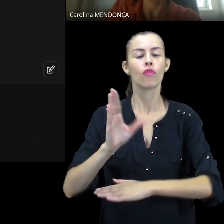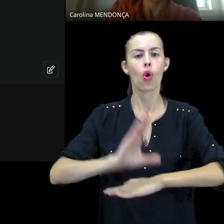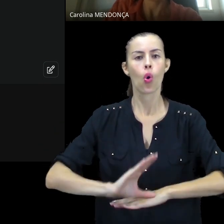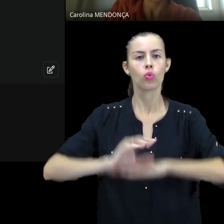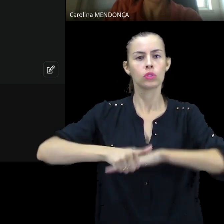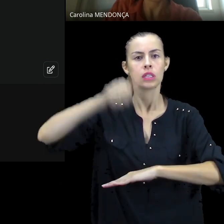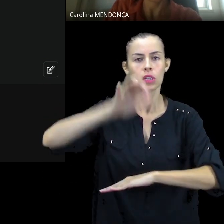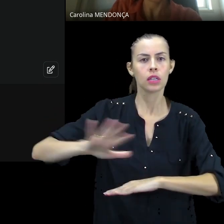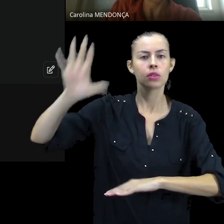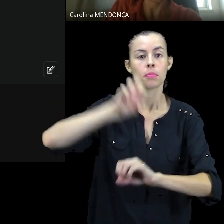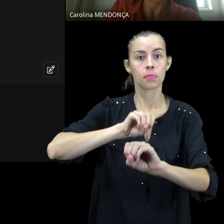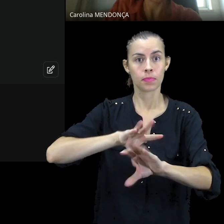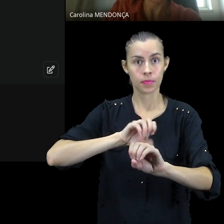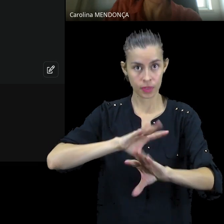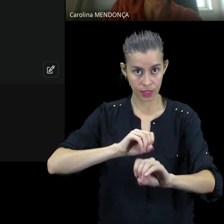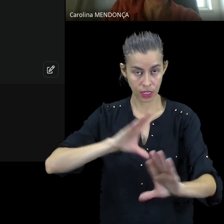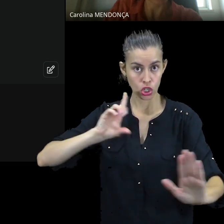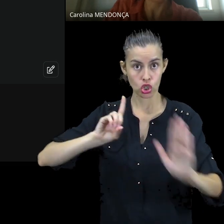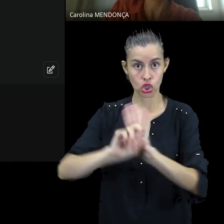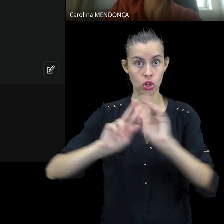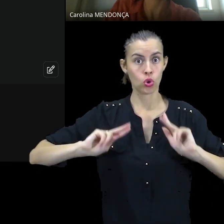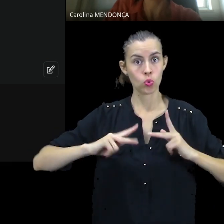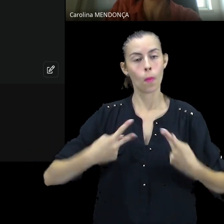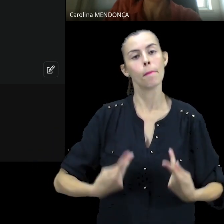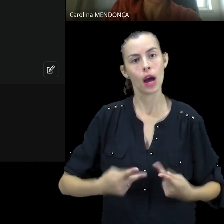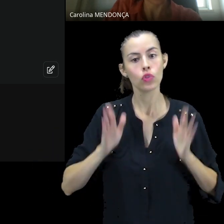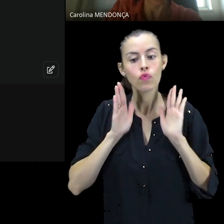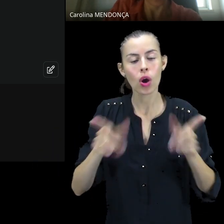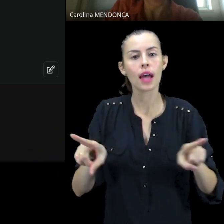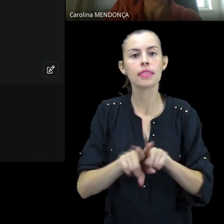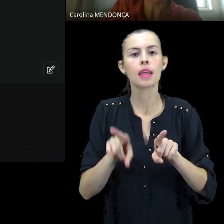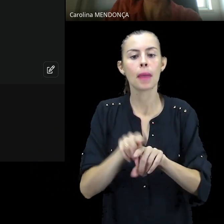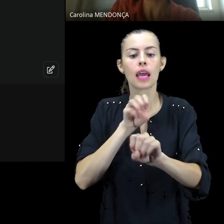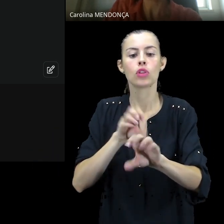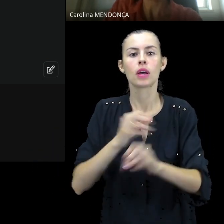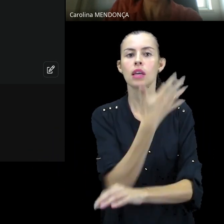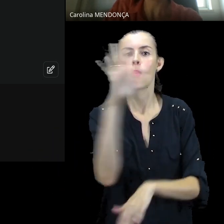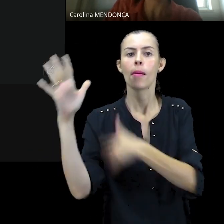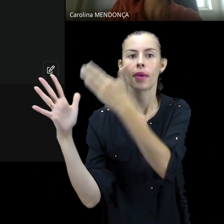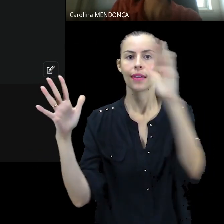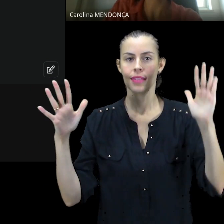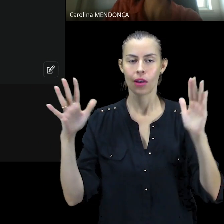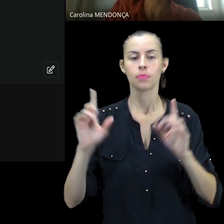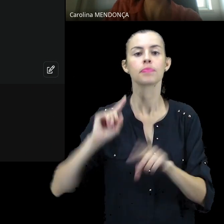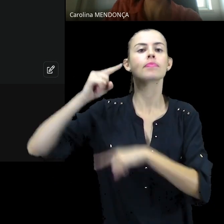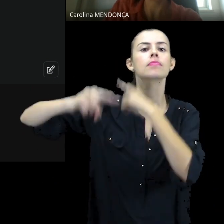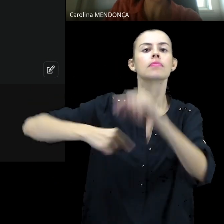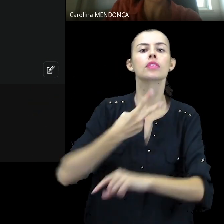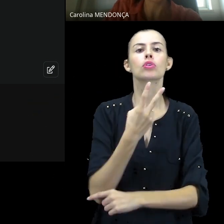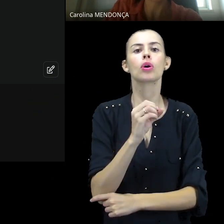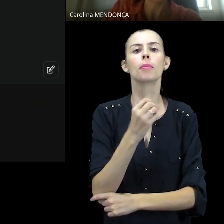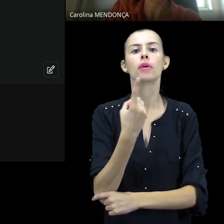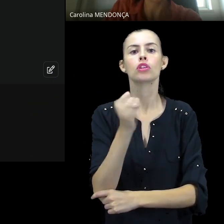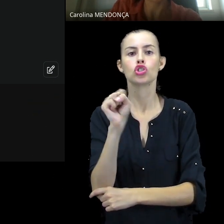Educação das diretrizes para a educação em direitos humanos e para a educação ambiental. E no final de 2018, o